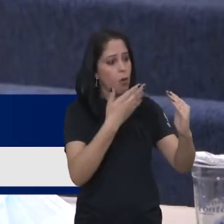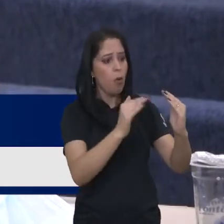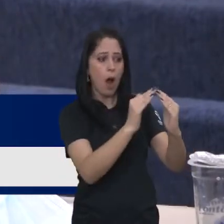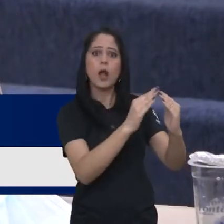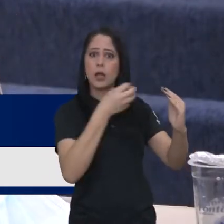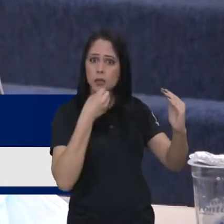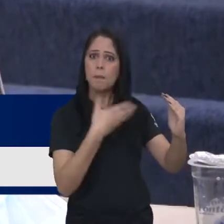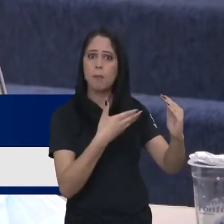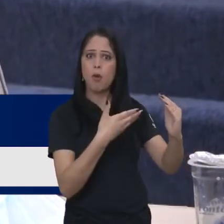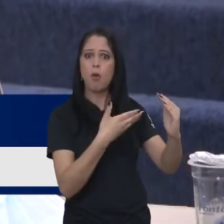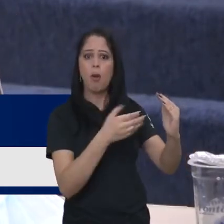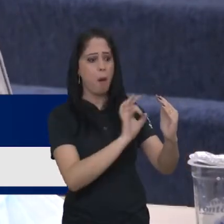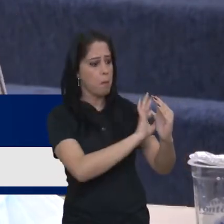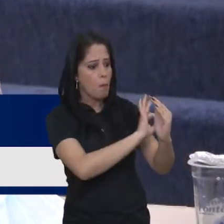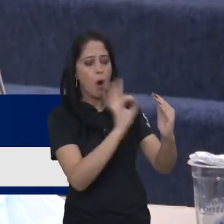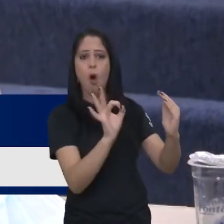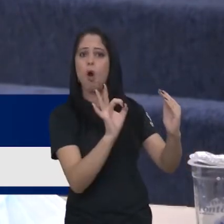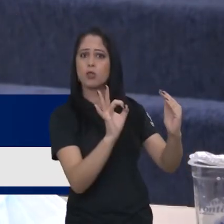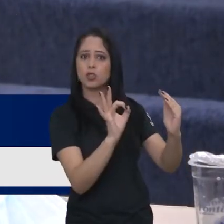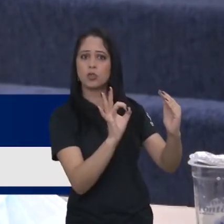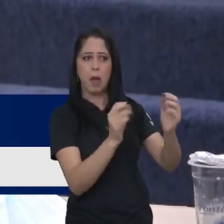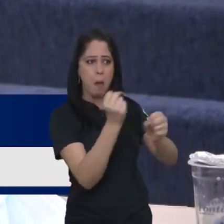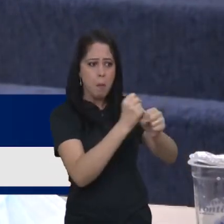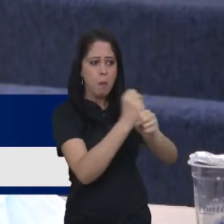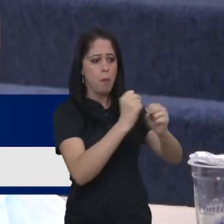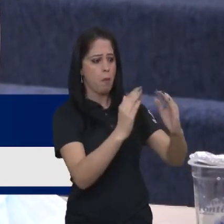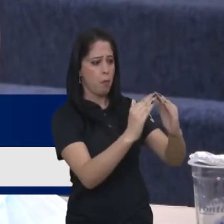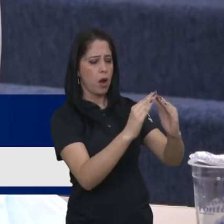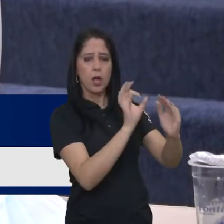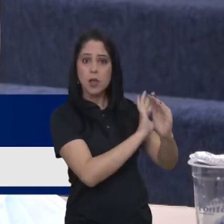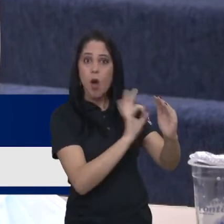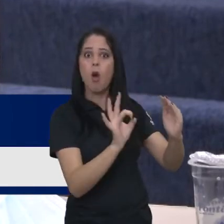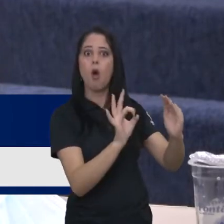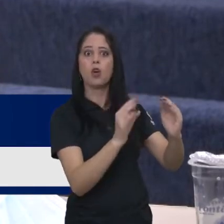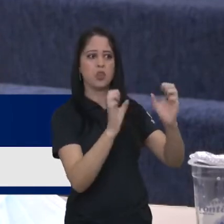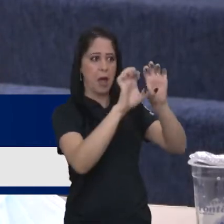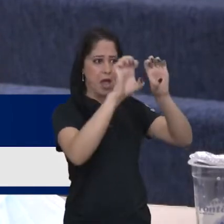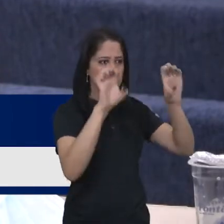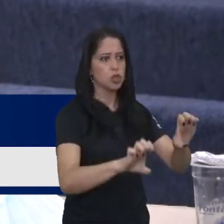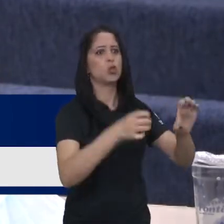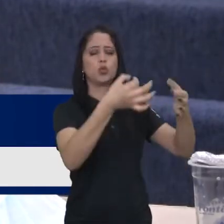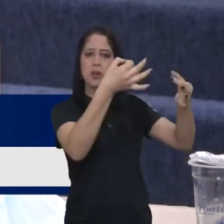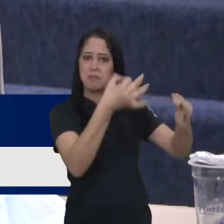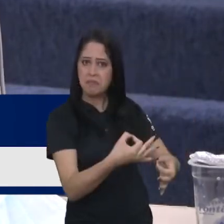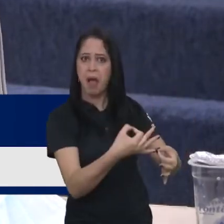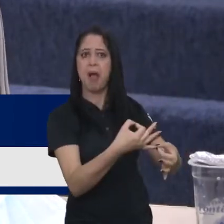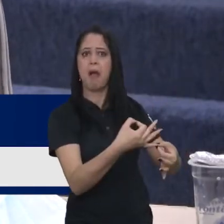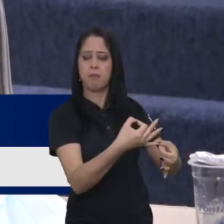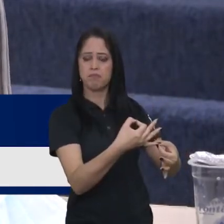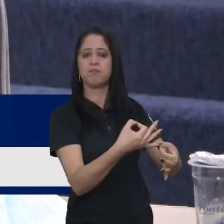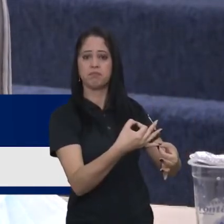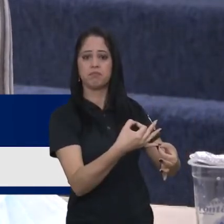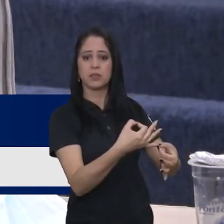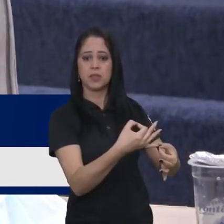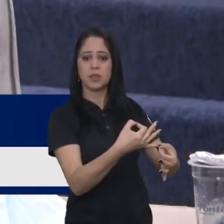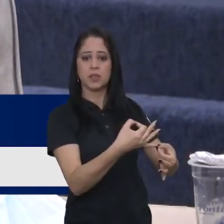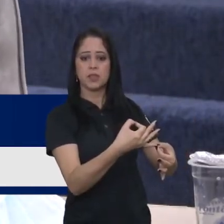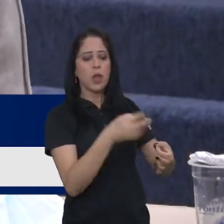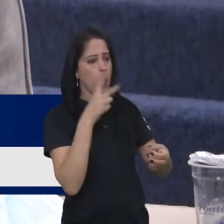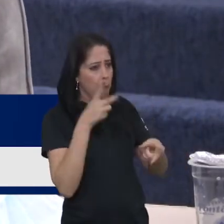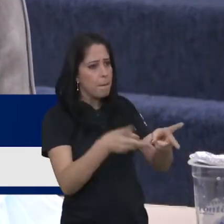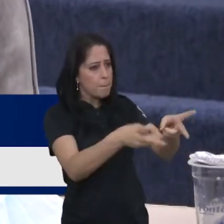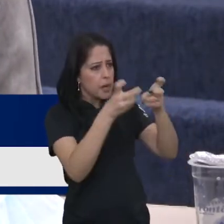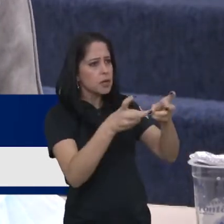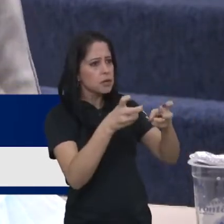construções, de boas a ótimas construções, construções com estrutura, bem feitas e